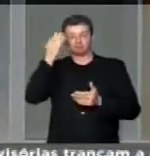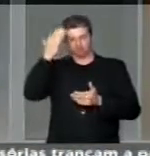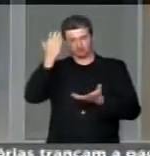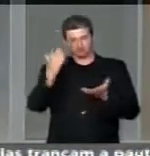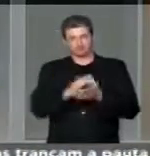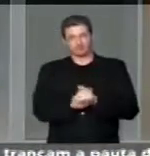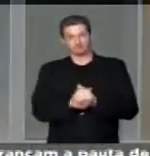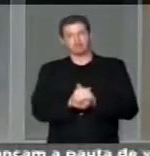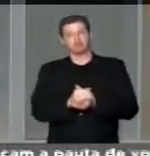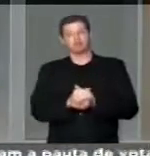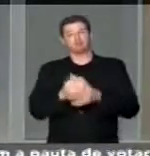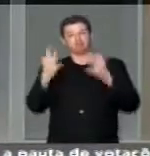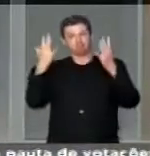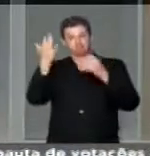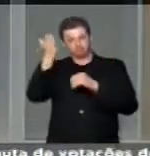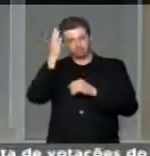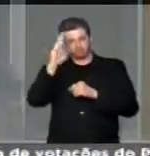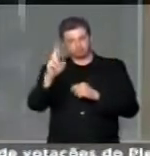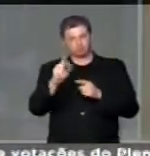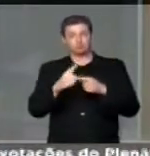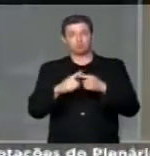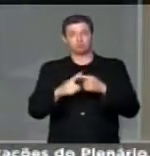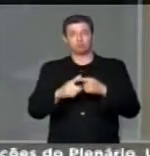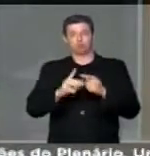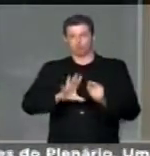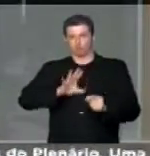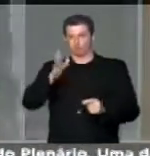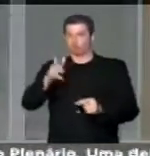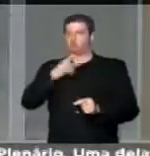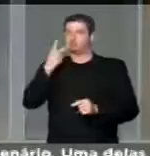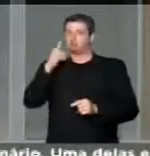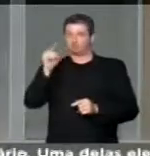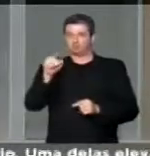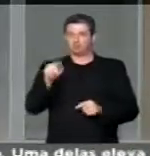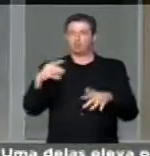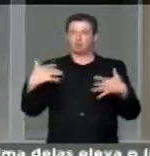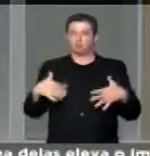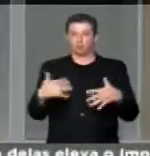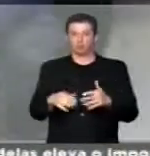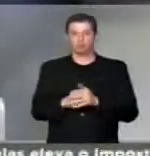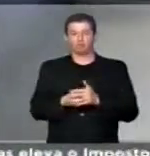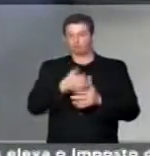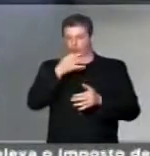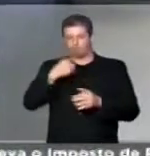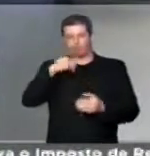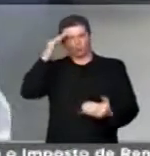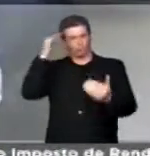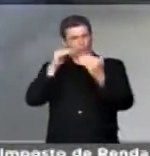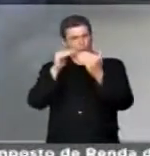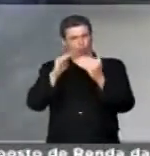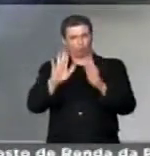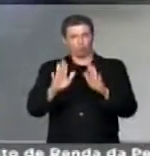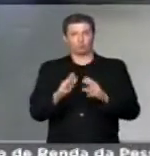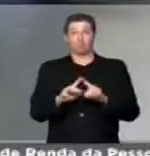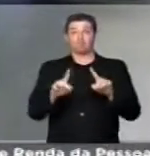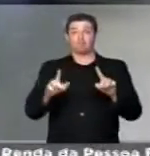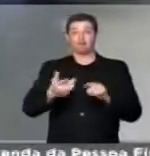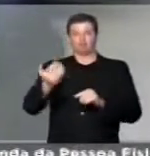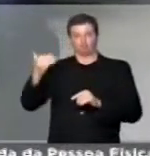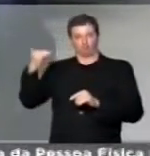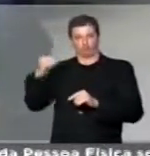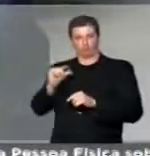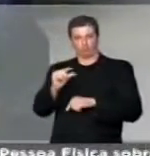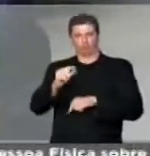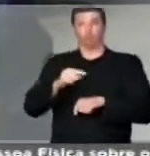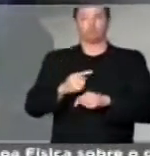breve. Quero parabenizar a Vossa Excelência pelas corajosas palavras e posições com as quais eu concordo, mas queria voltar no ponto acerca